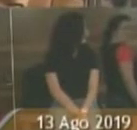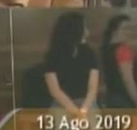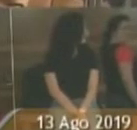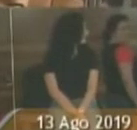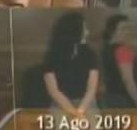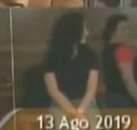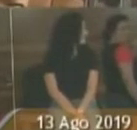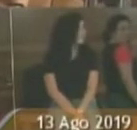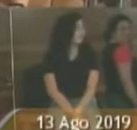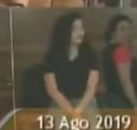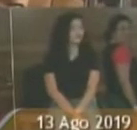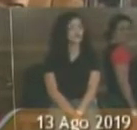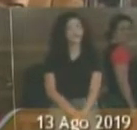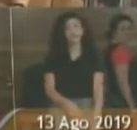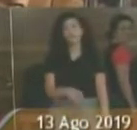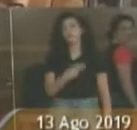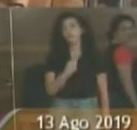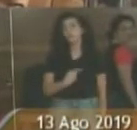Bom,